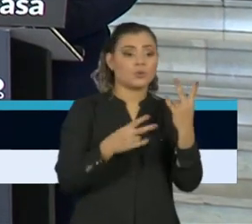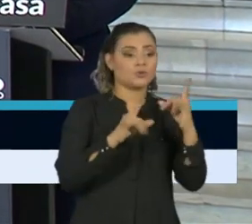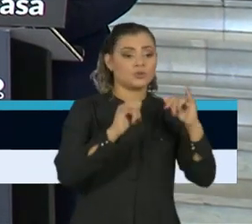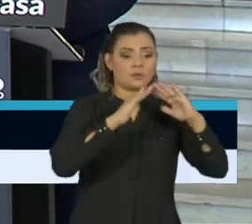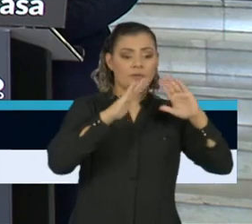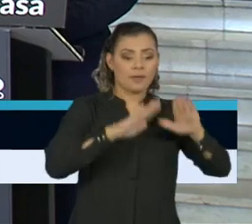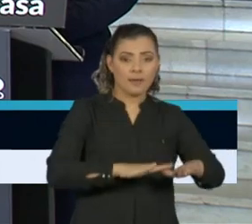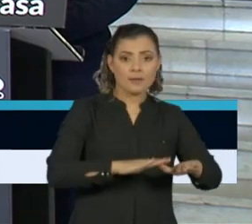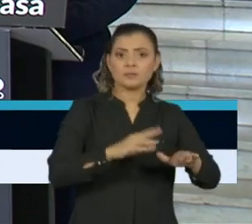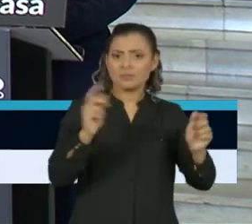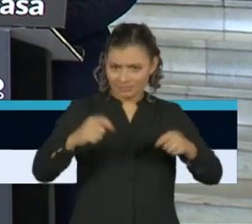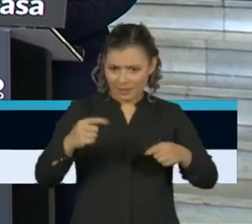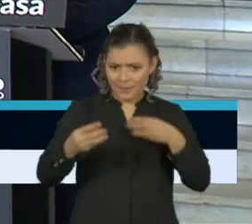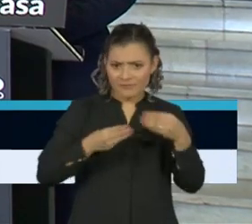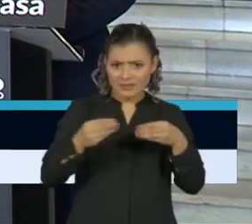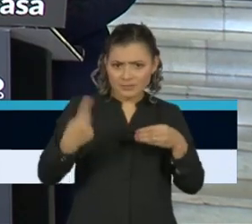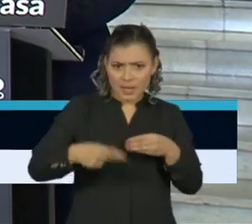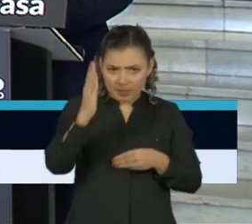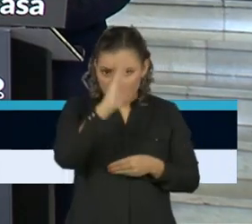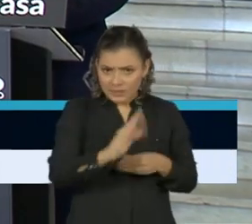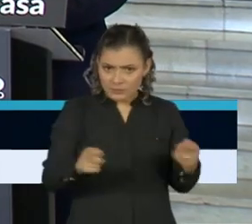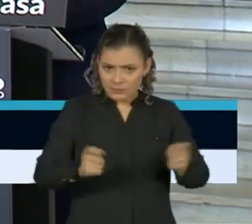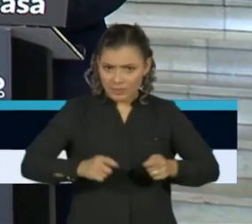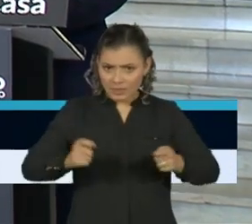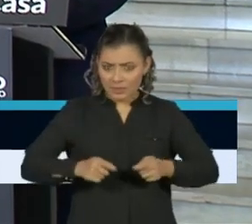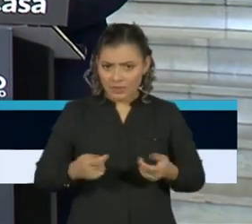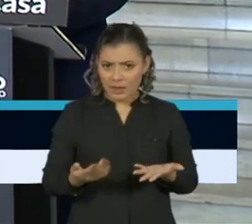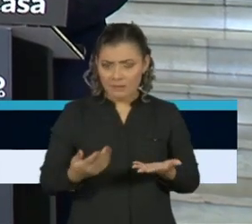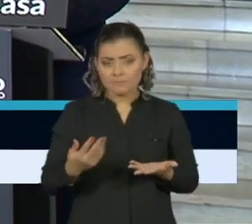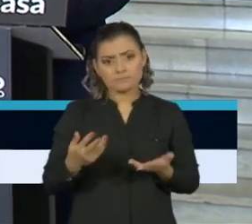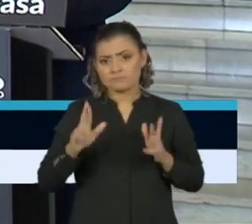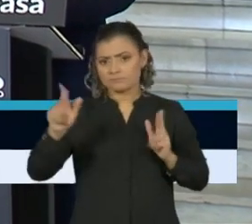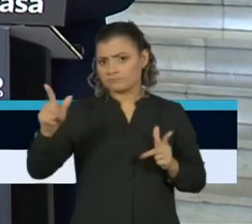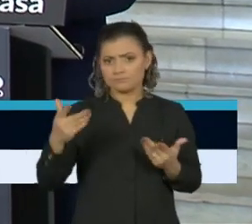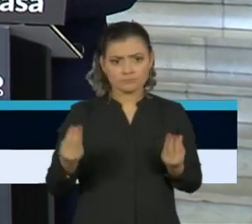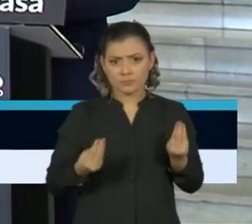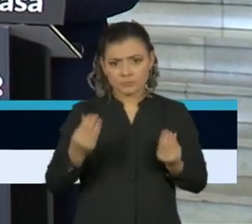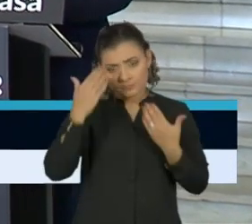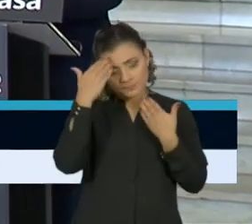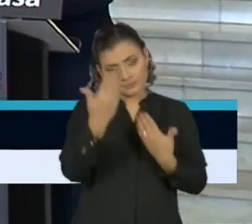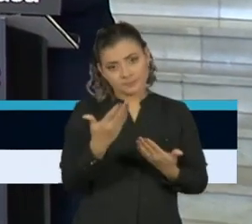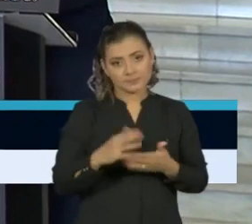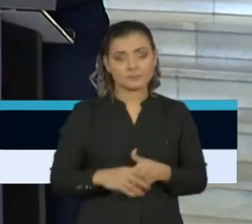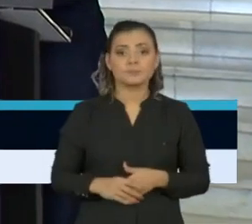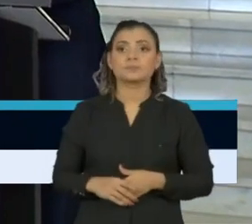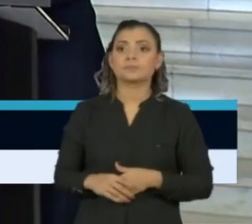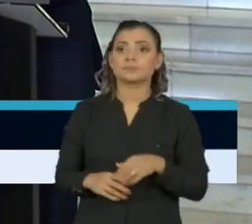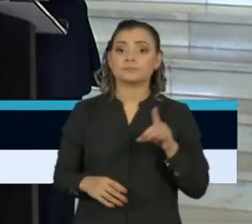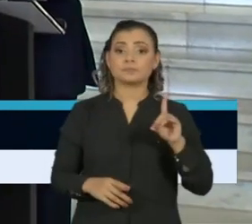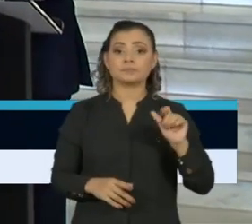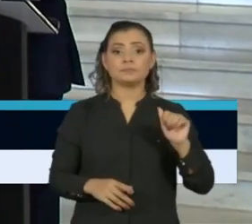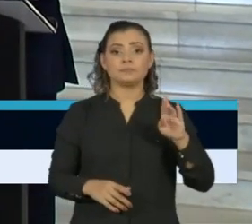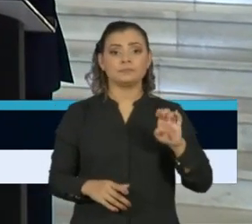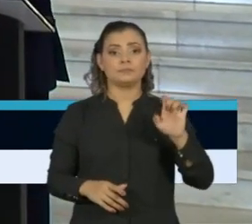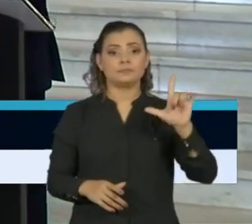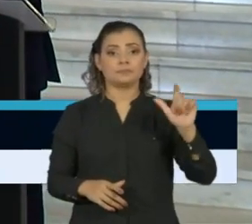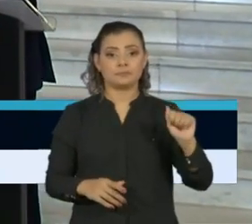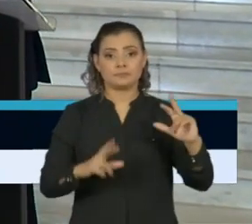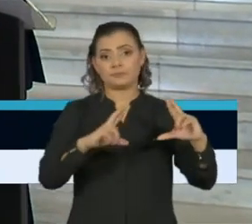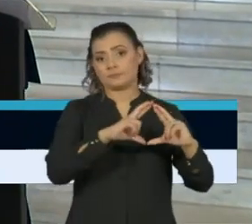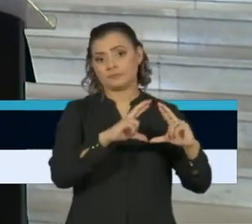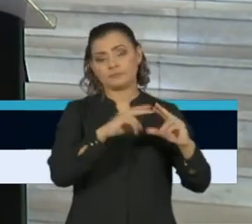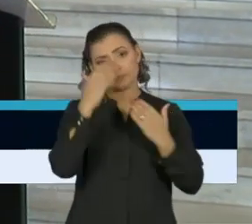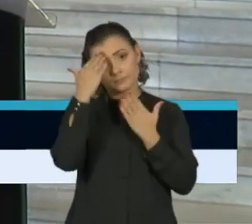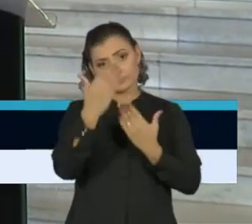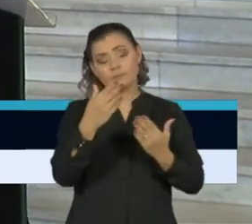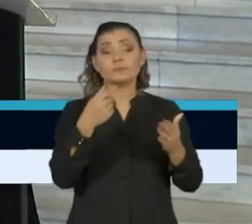isso realmente poderia ser viável para a nossa realidade aqui em São Paulo. Obrigada. Daniela, obrigado. Vou dividir a resposta à